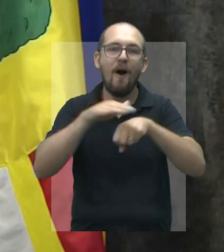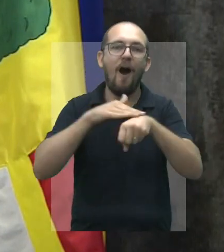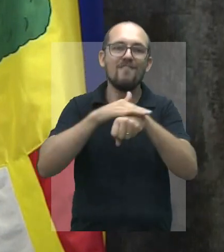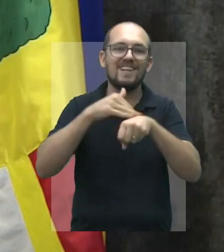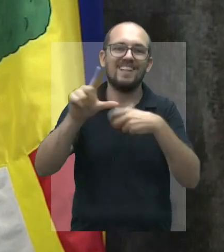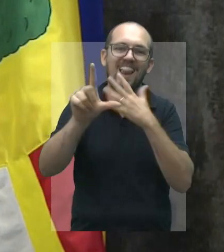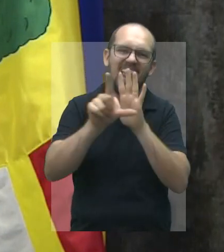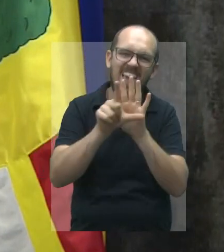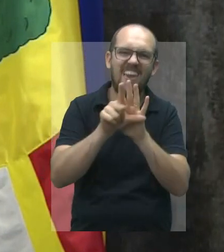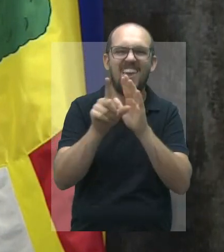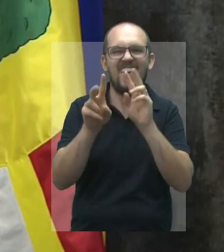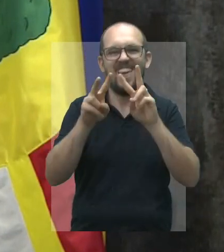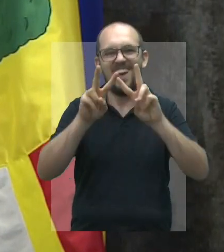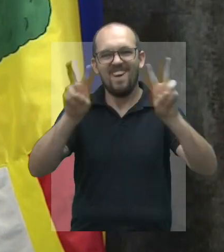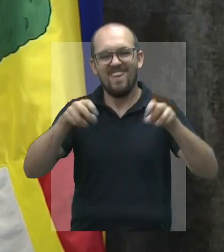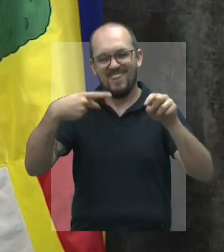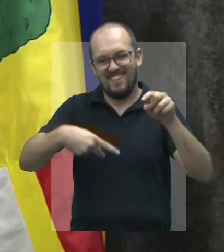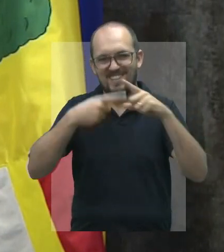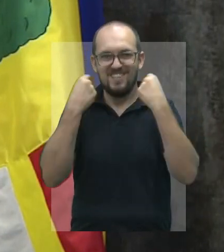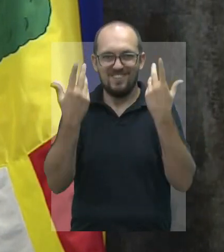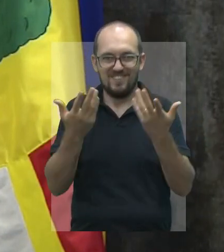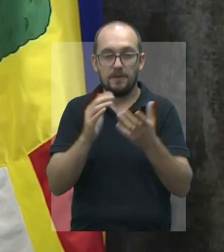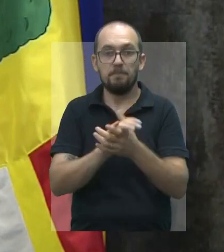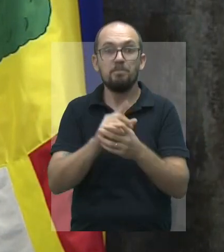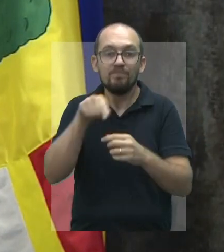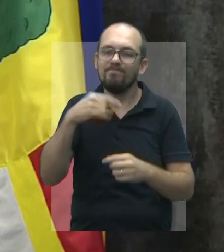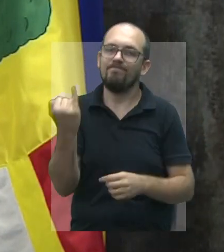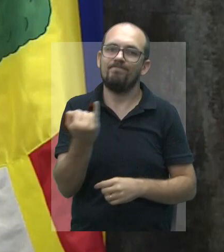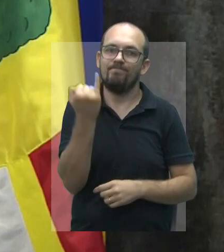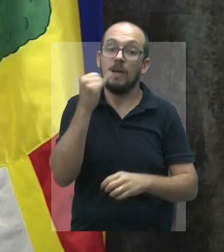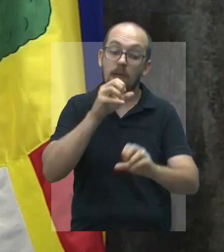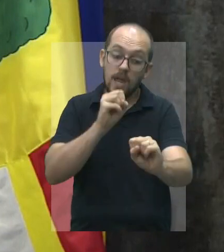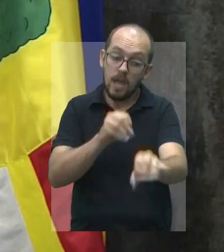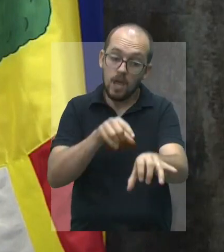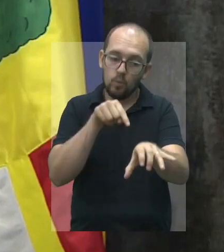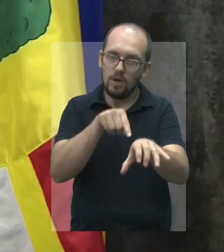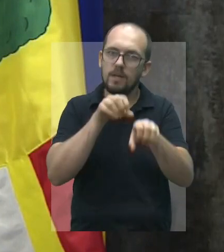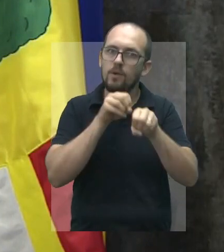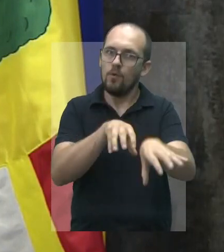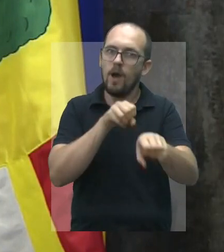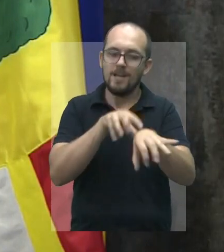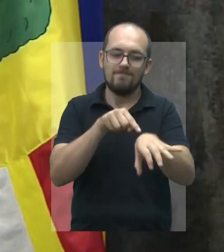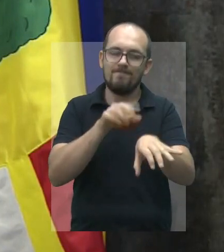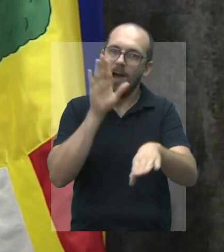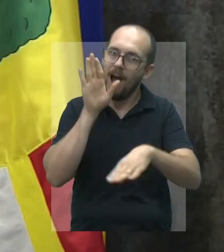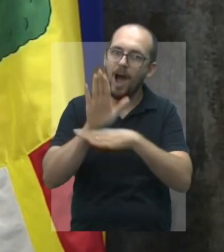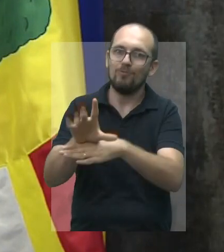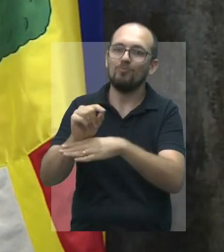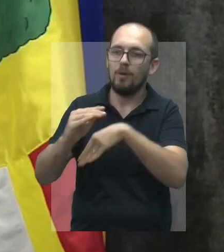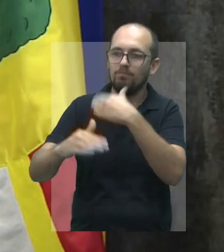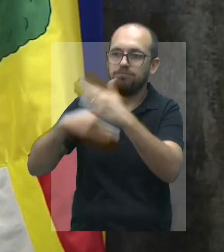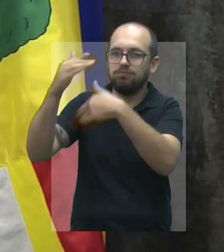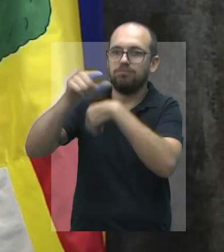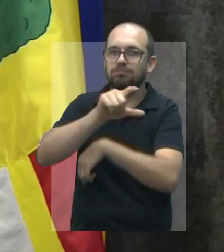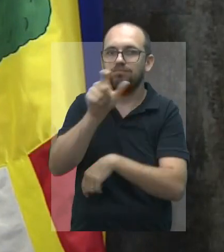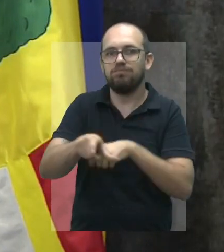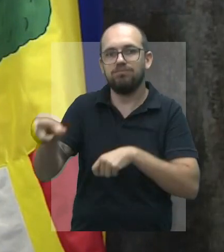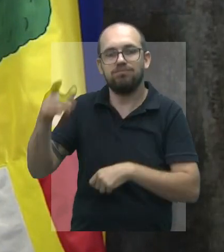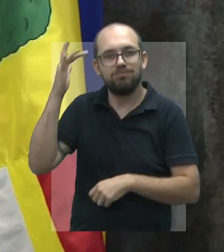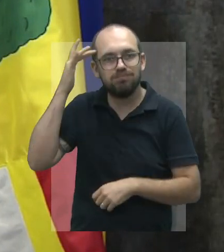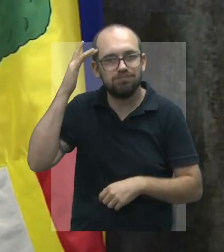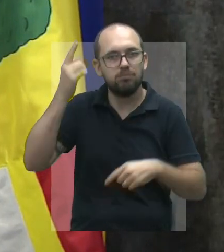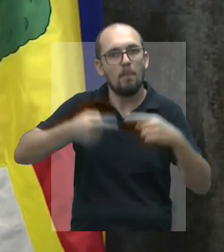é importante, a educação, né, é um meio para tudo, para formar profissões e para debater também, sim,